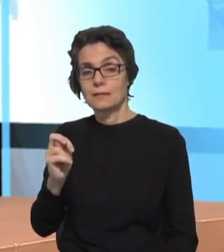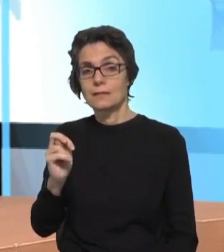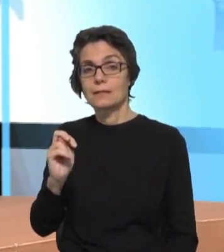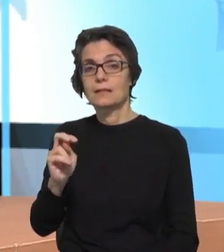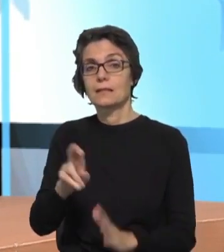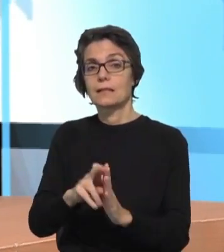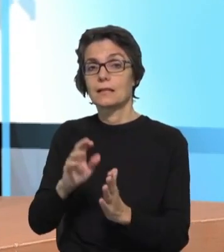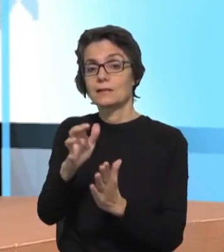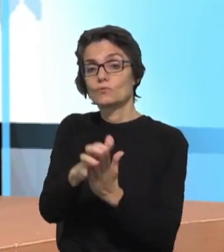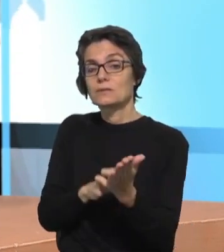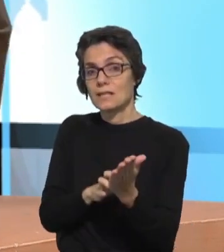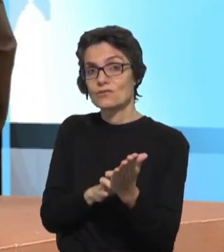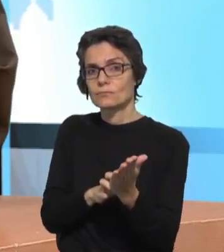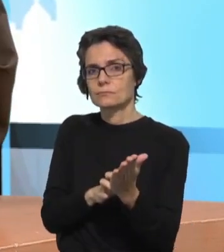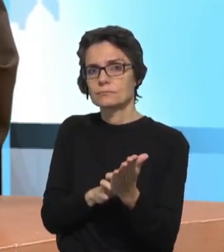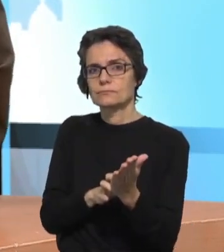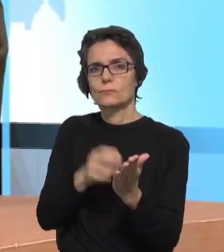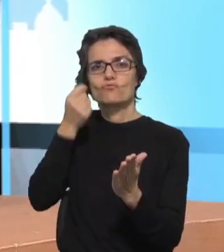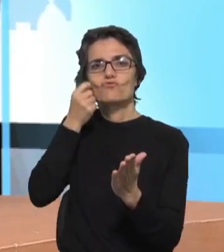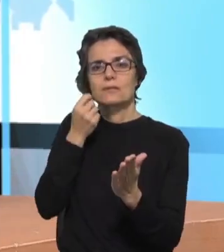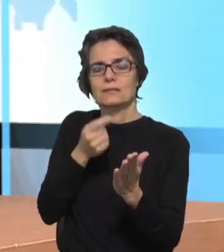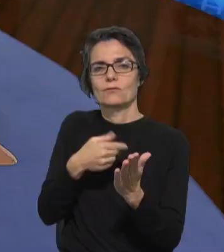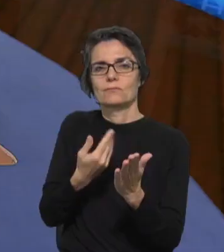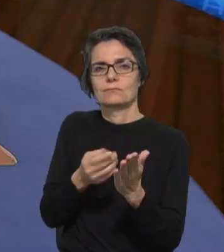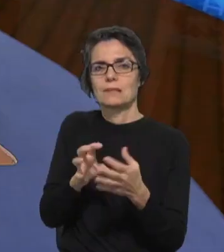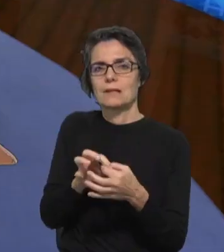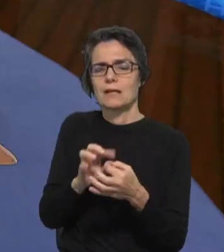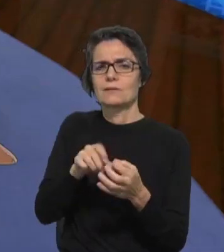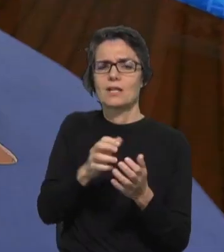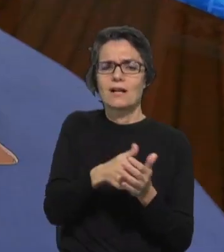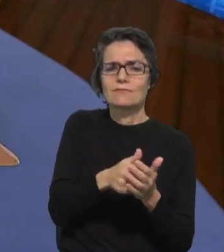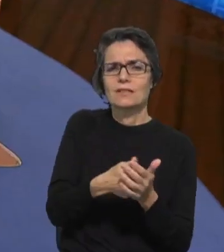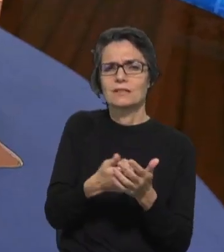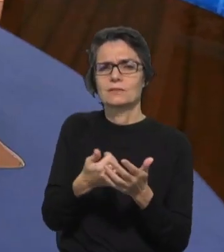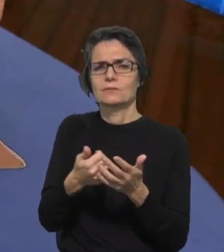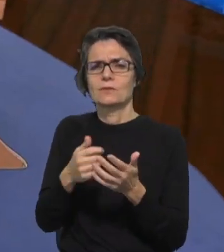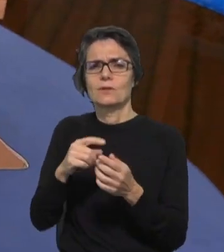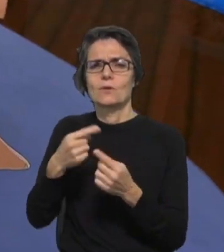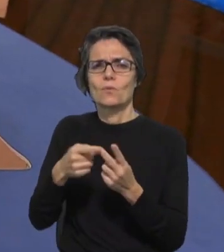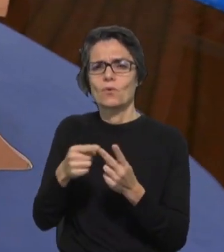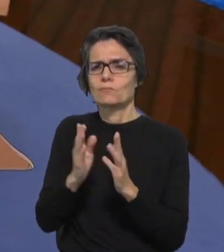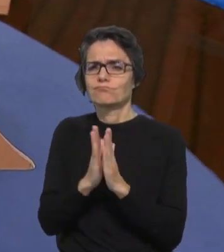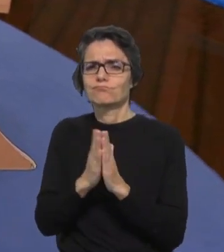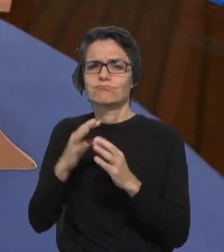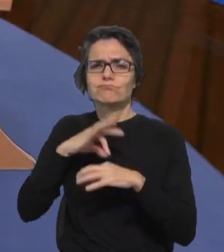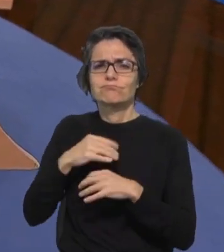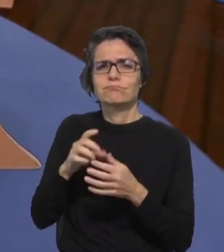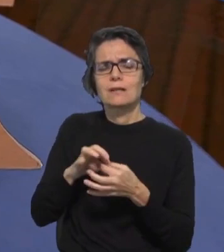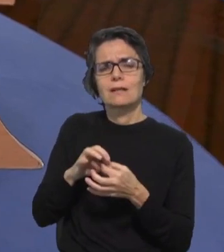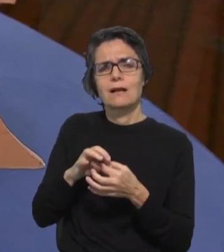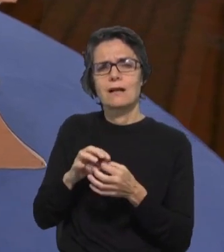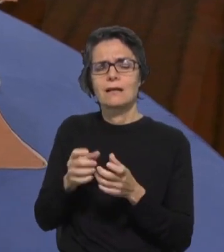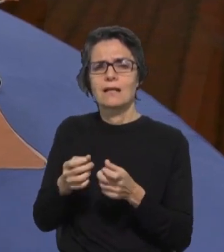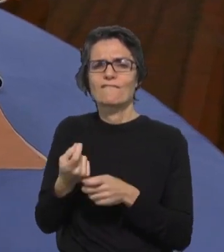um texto jurídico. Não é? As outras eram um propósito de vida, era Evangelho, depois outras eram mais espiritualidade, faltava-lhe a organização